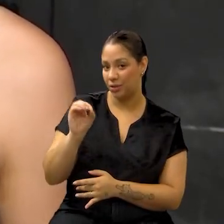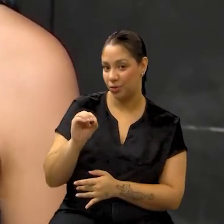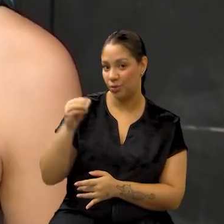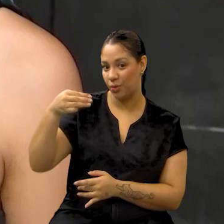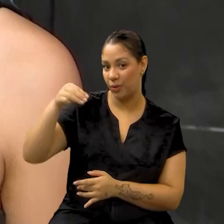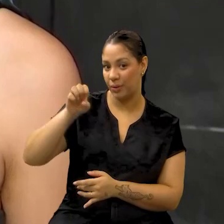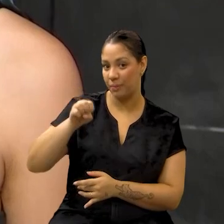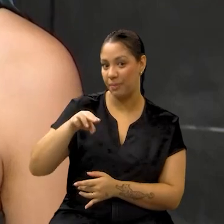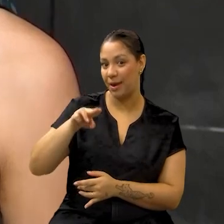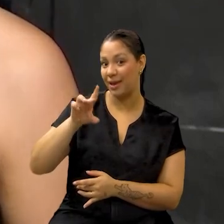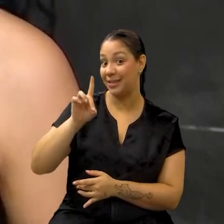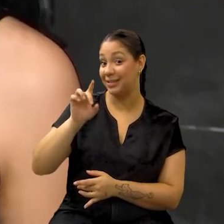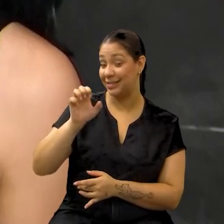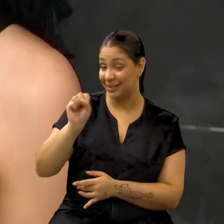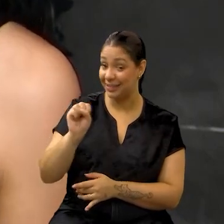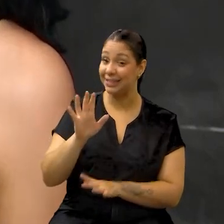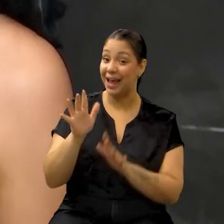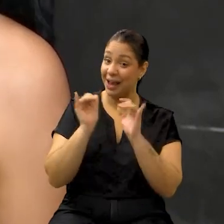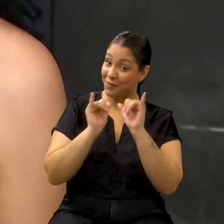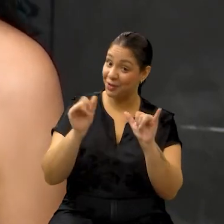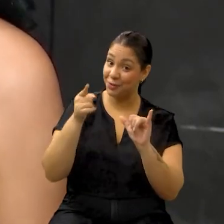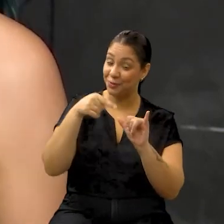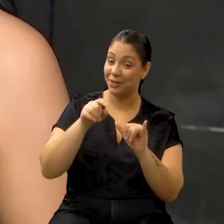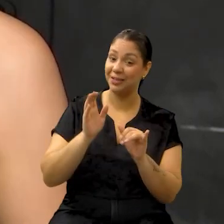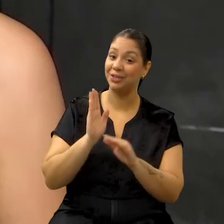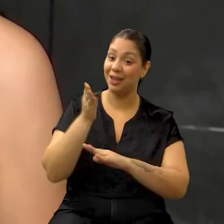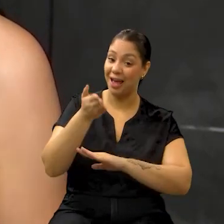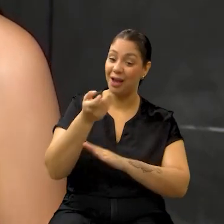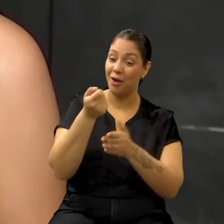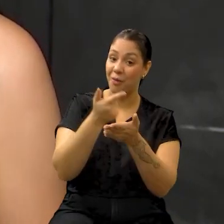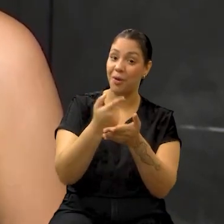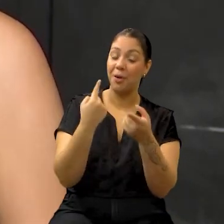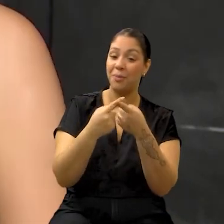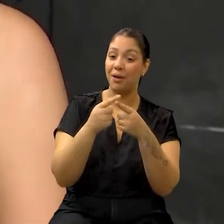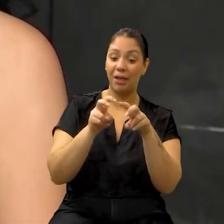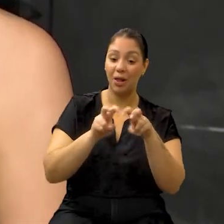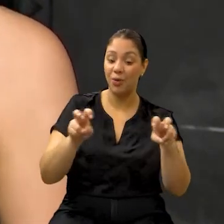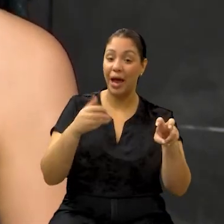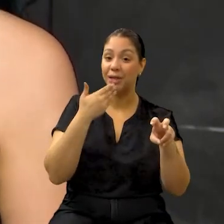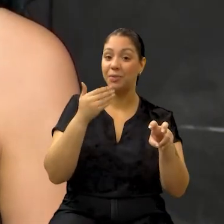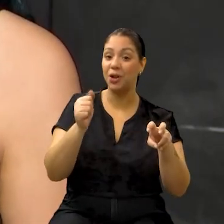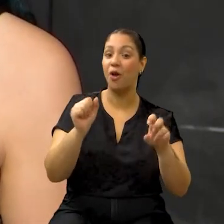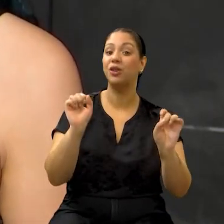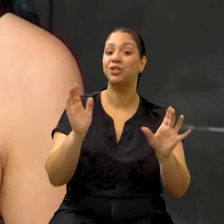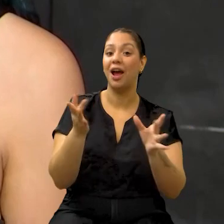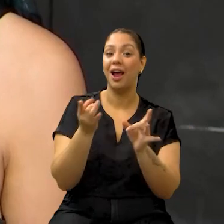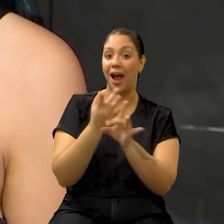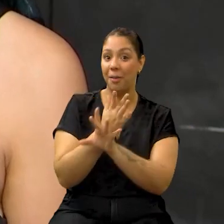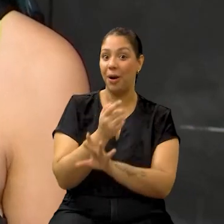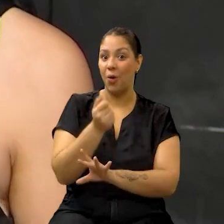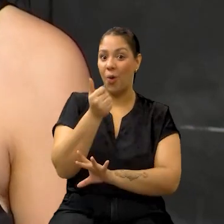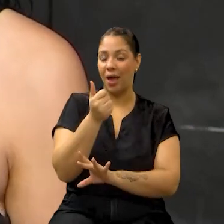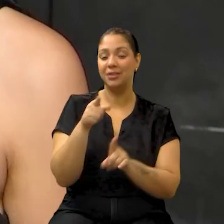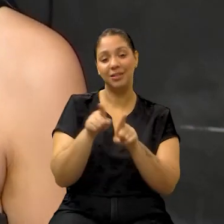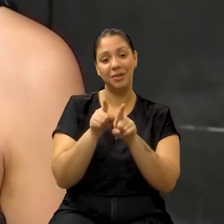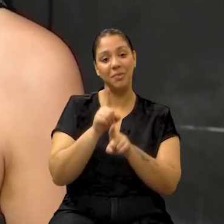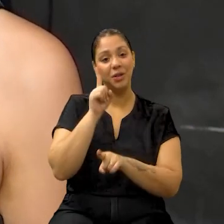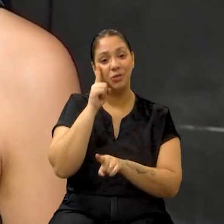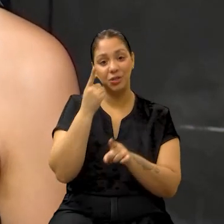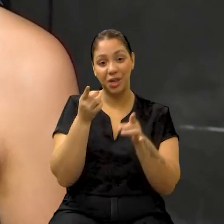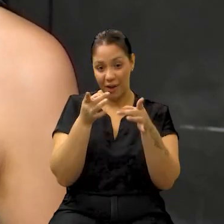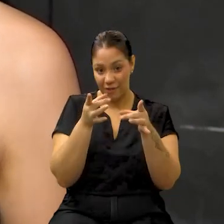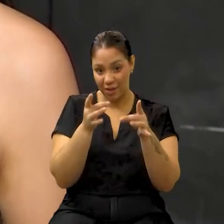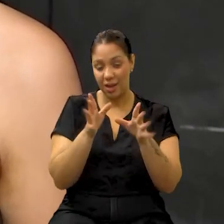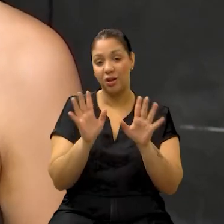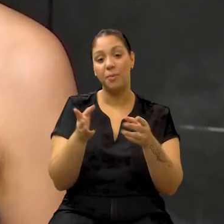Mendes. Eu já digo para ir lá, tentar já adquirir, porque os melhores lugares já estão se esgotando. E também vai ter no